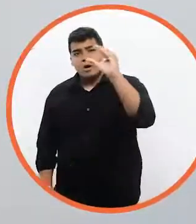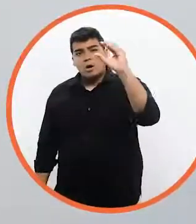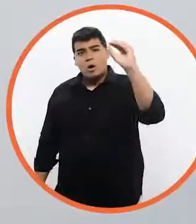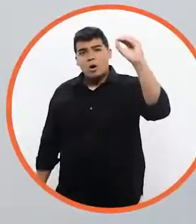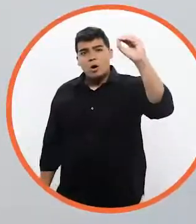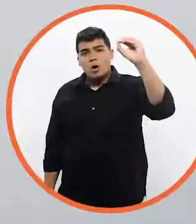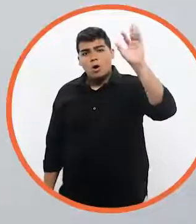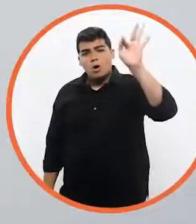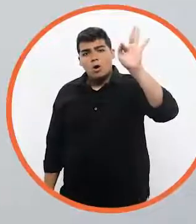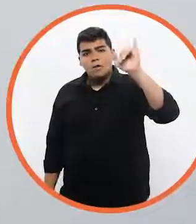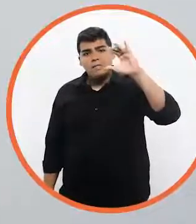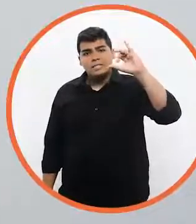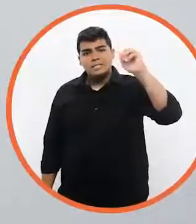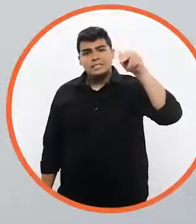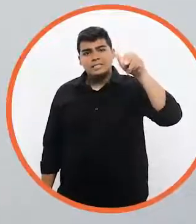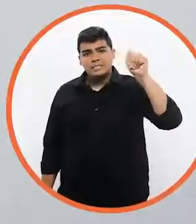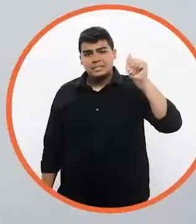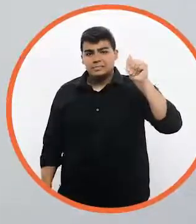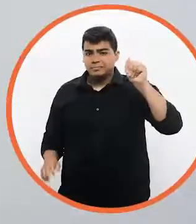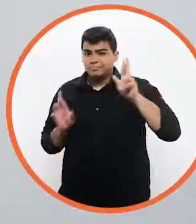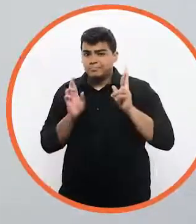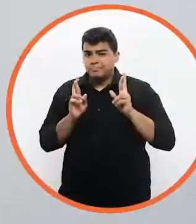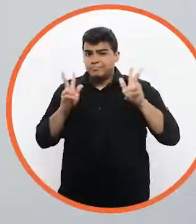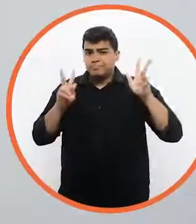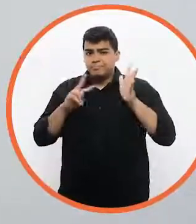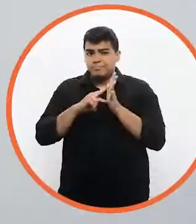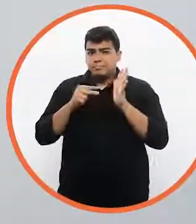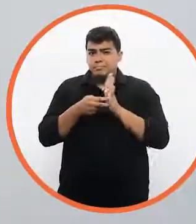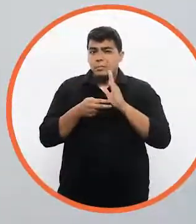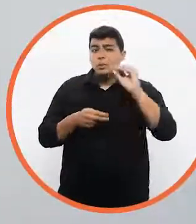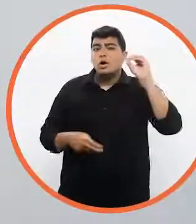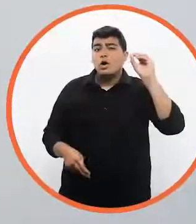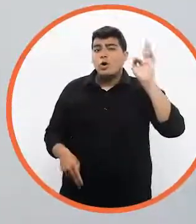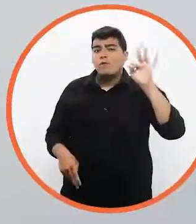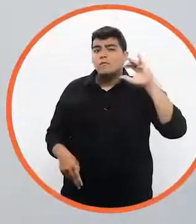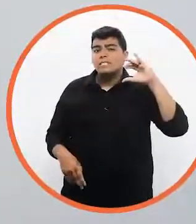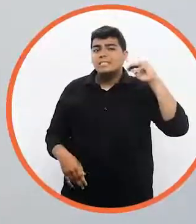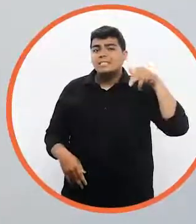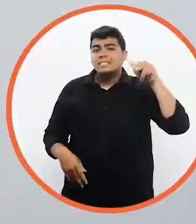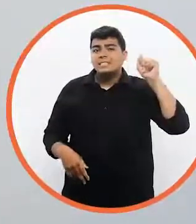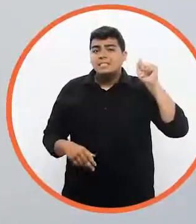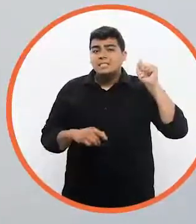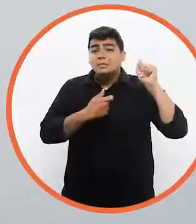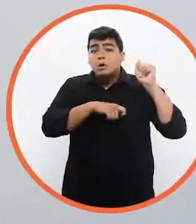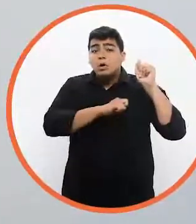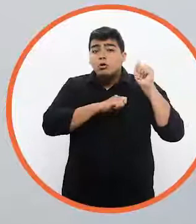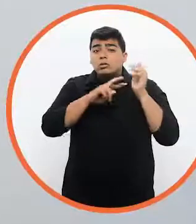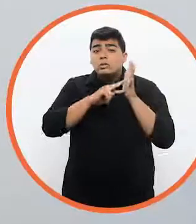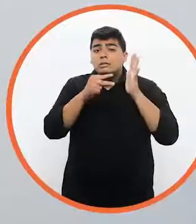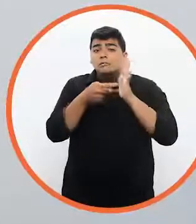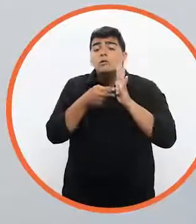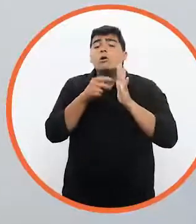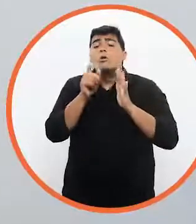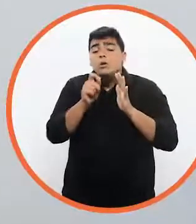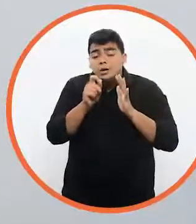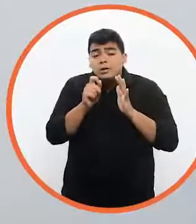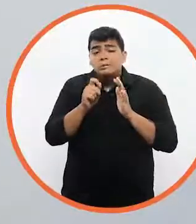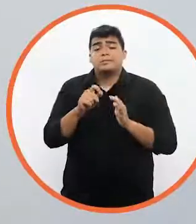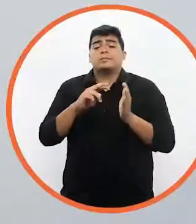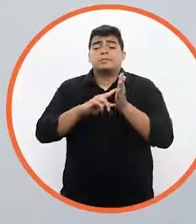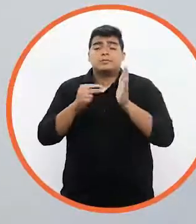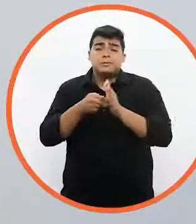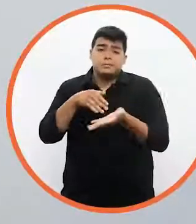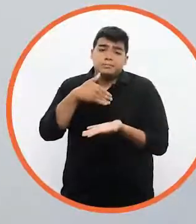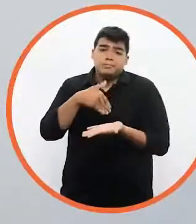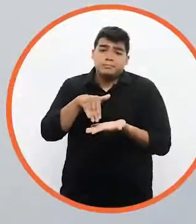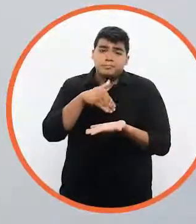espanhol é o mesmo que escritório. Então, ao invés de ter aquela ideia de que o Juan ele saiu de casa e foi levar um carro para consertar, eu